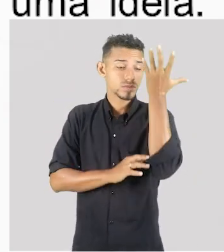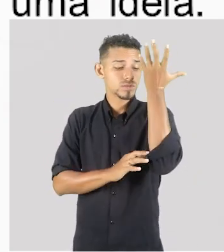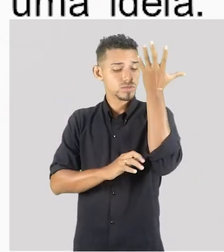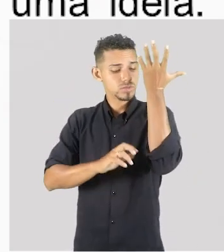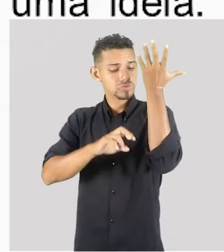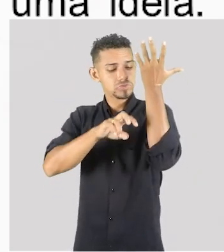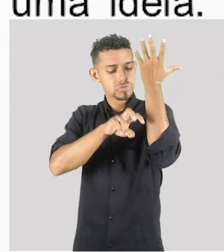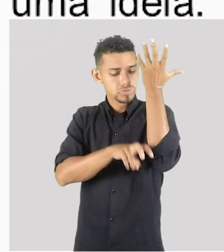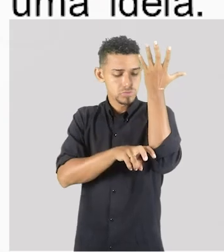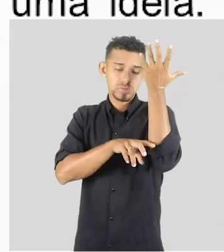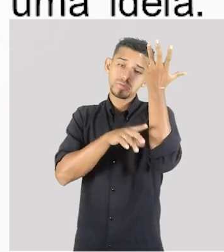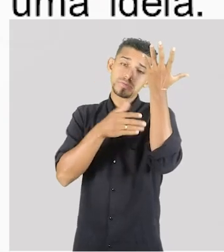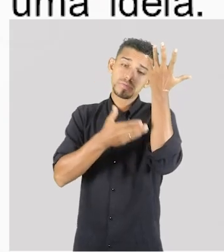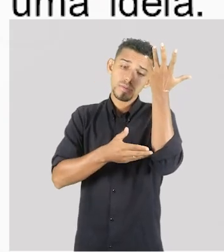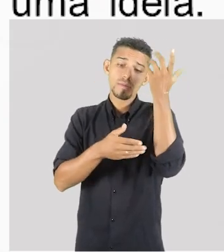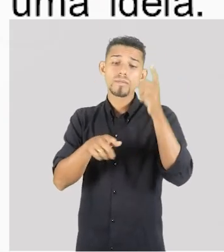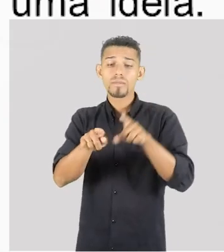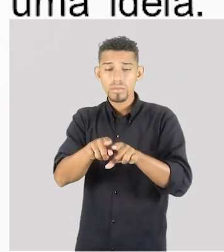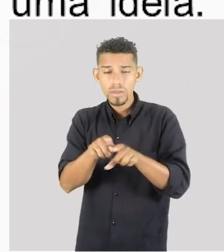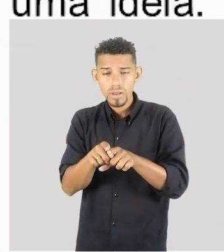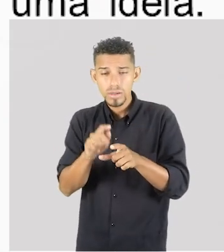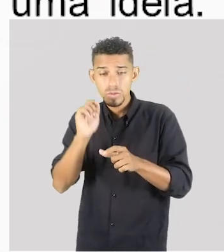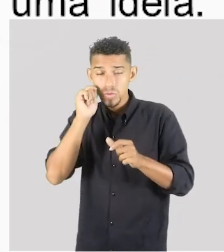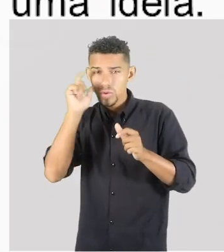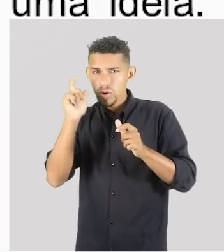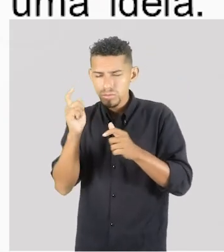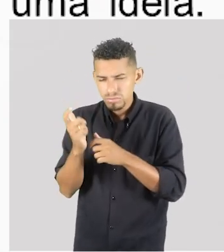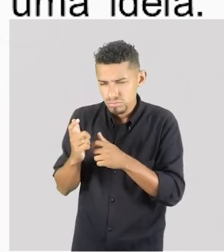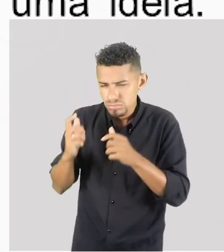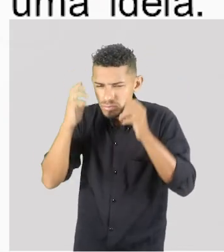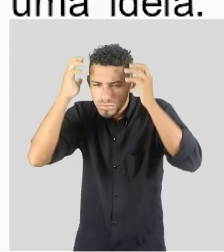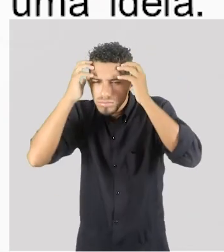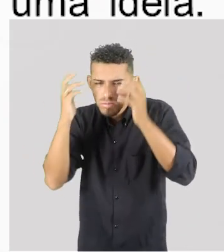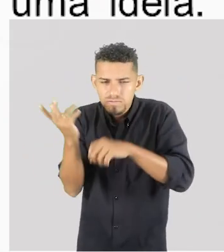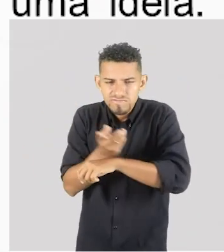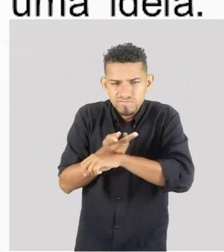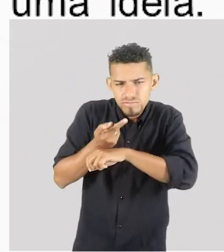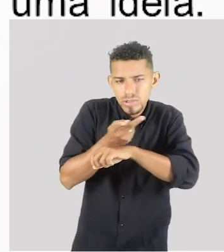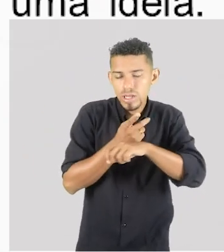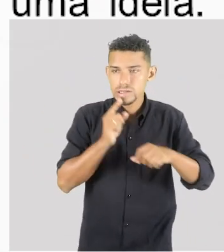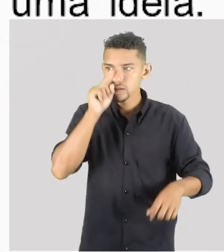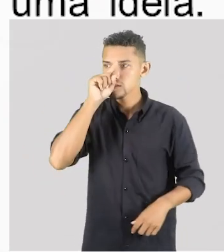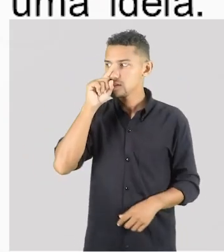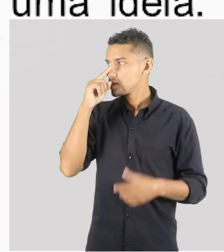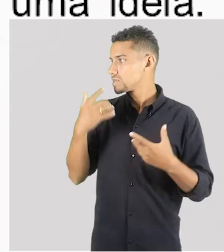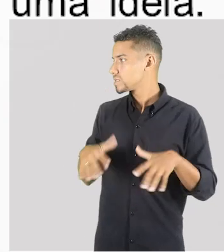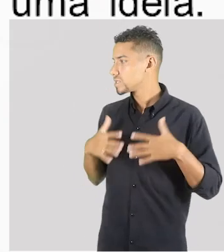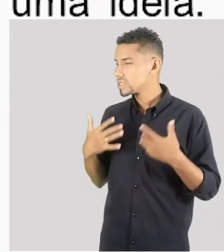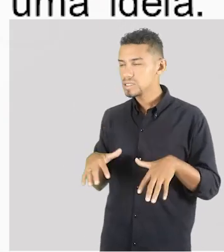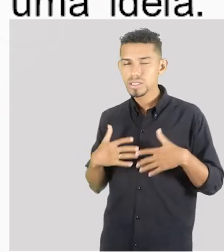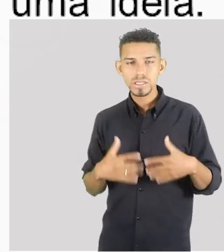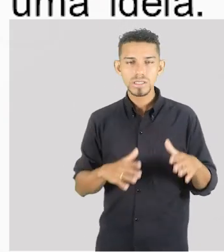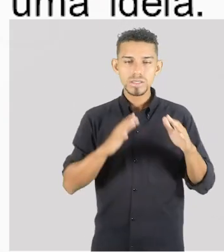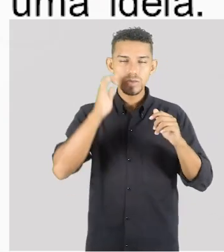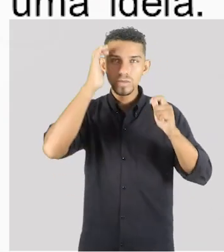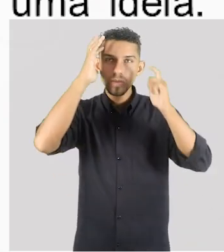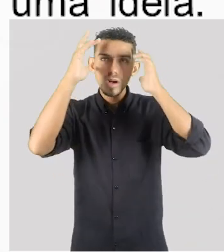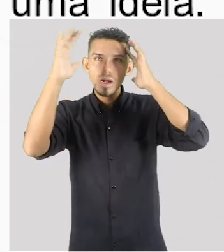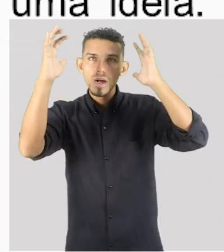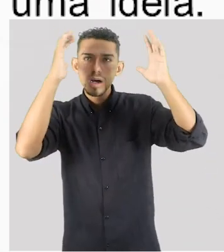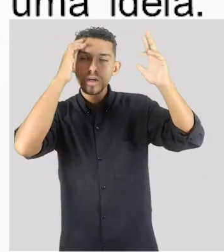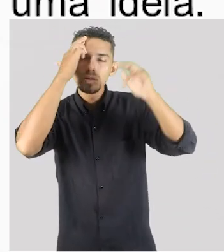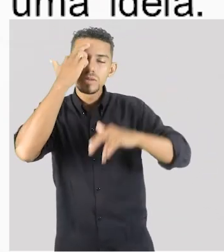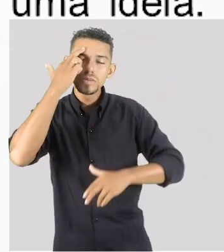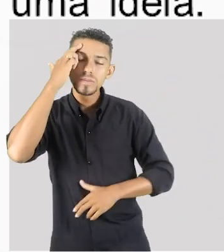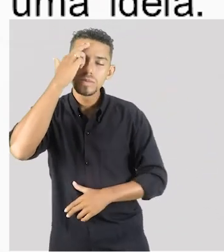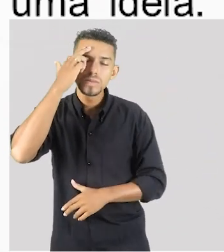acordar, tateando a coroa e procurando a ideia, para perceber o perigo. Sozinha no seu sono, solta e